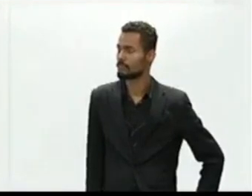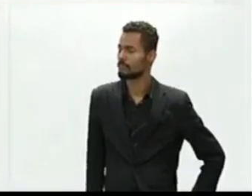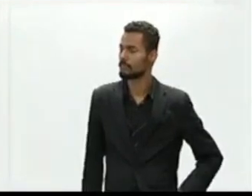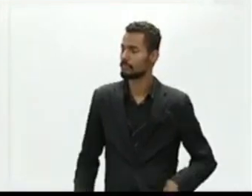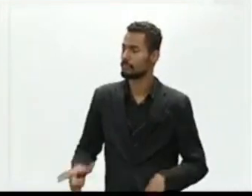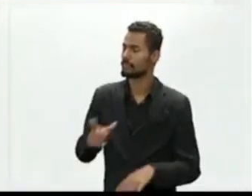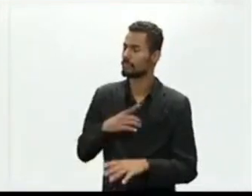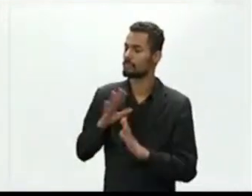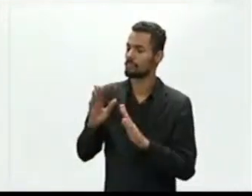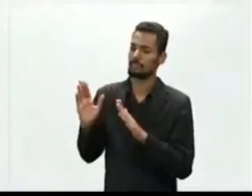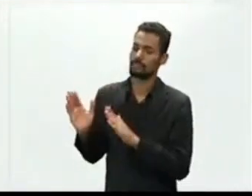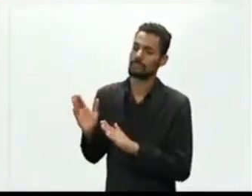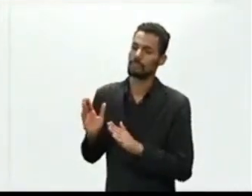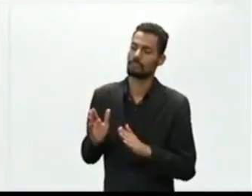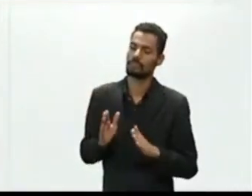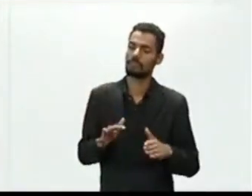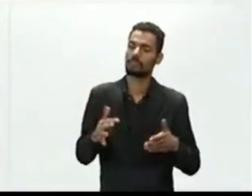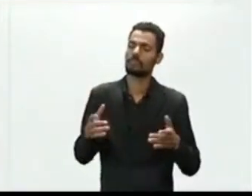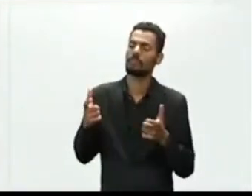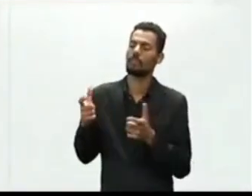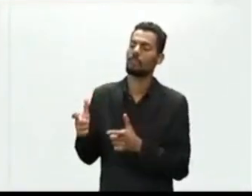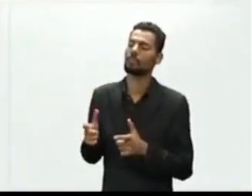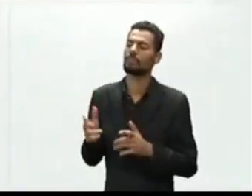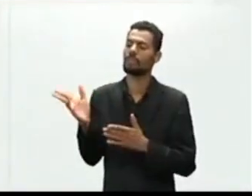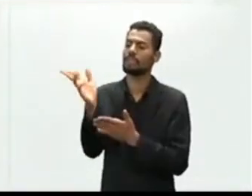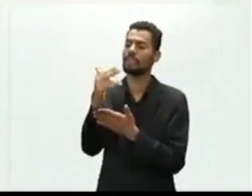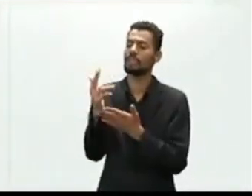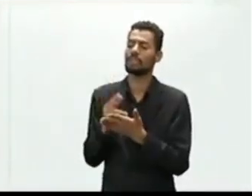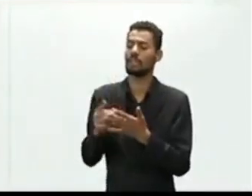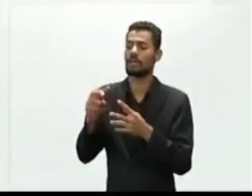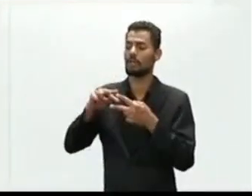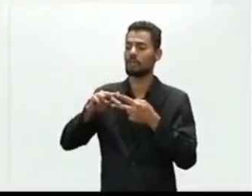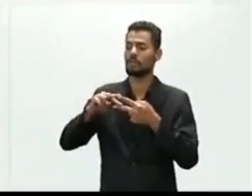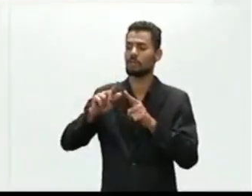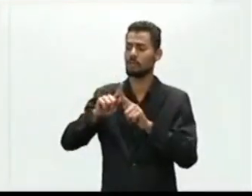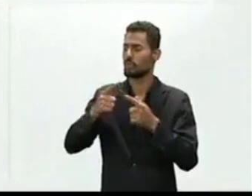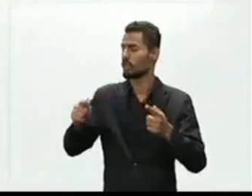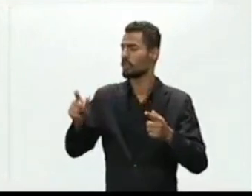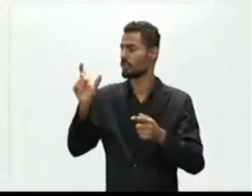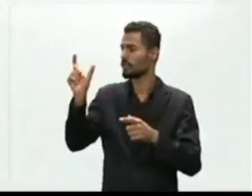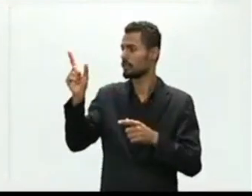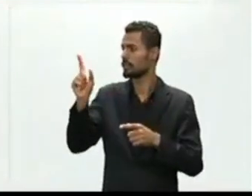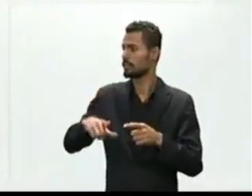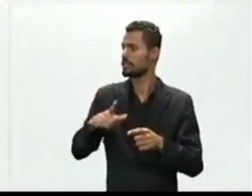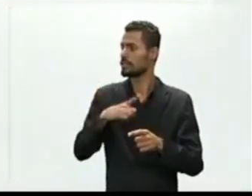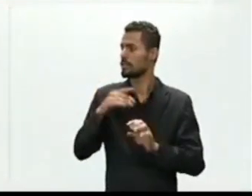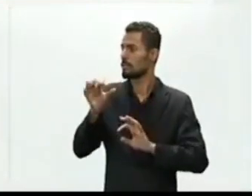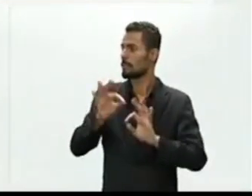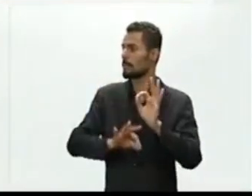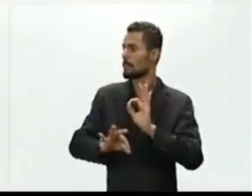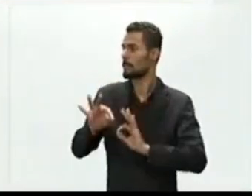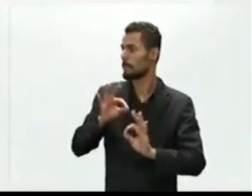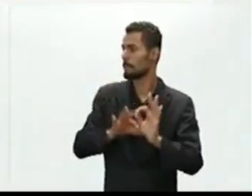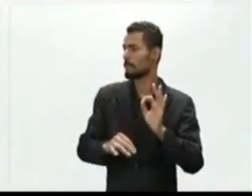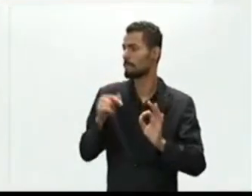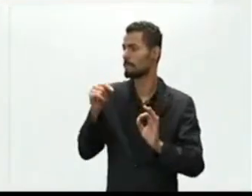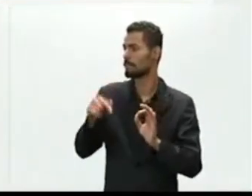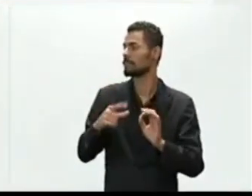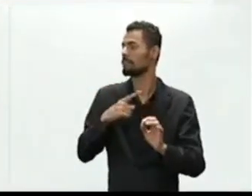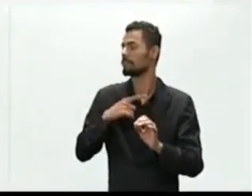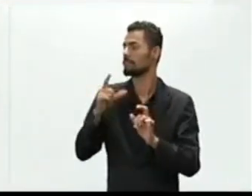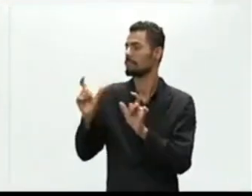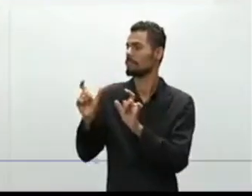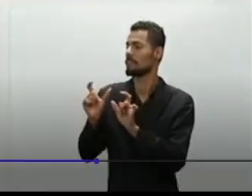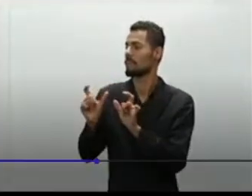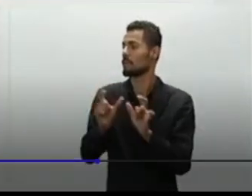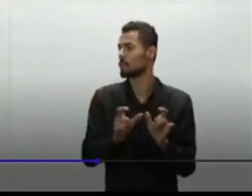sequenciamento qual é essa região. O que eu vou fazer? Eu desenho, e é isso mesmo, a gente desenha, a gente monta uma sequenciazinha de DNA que vai